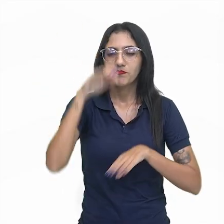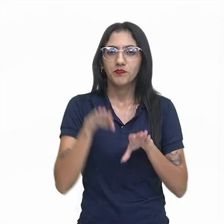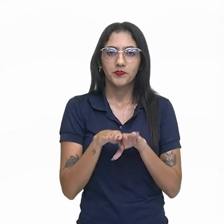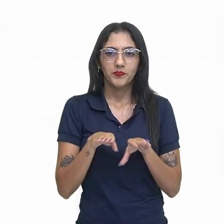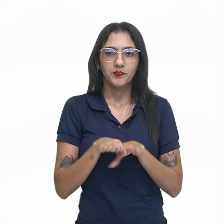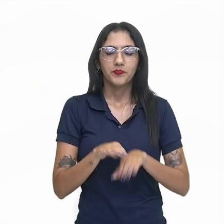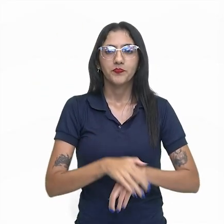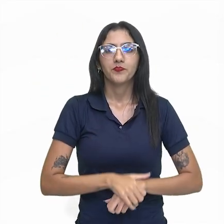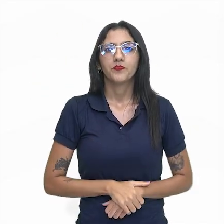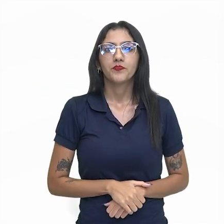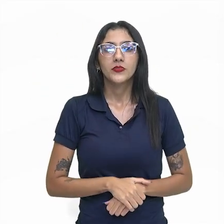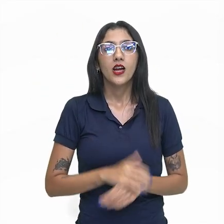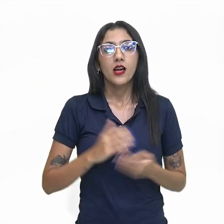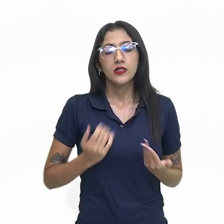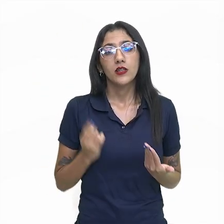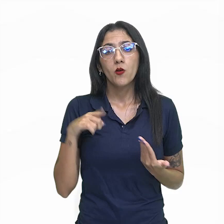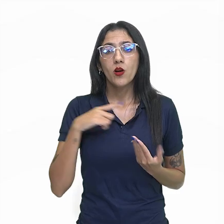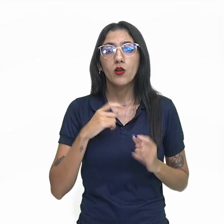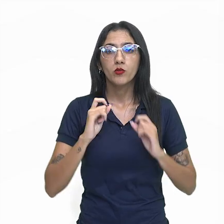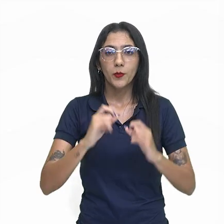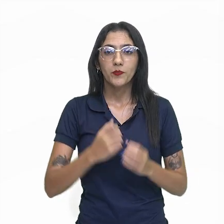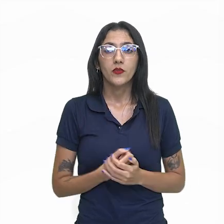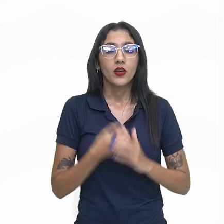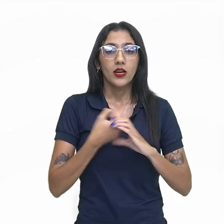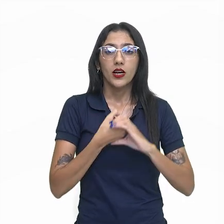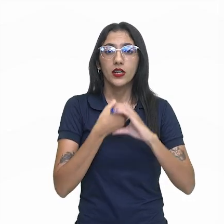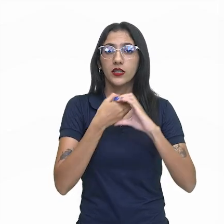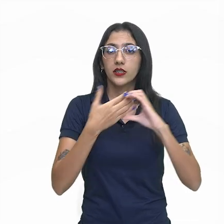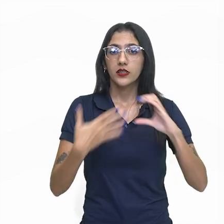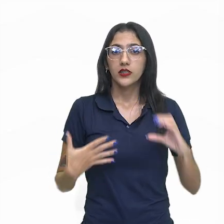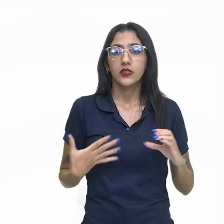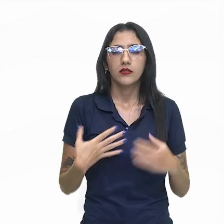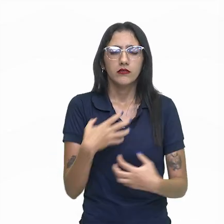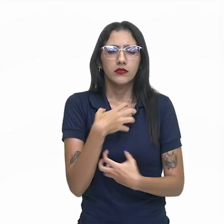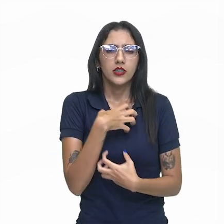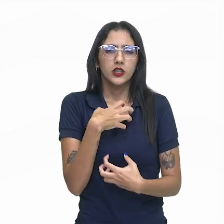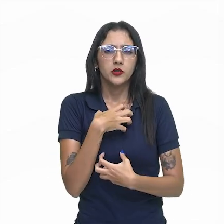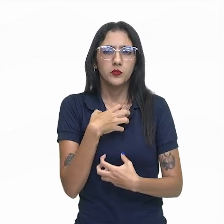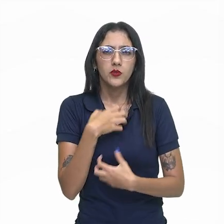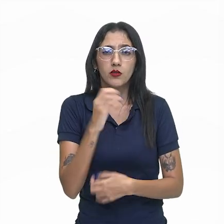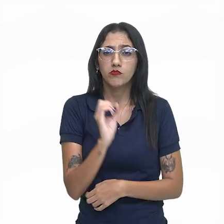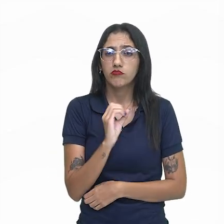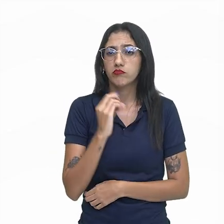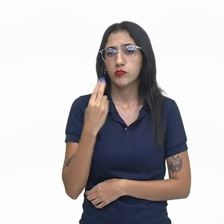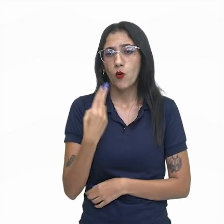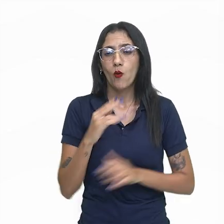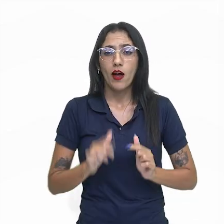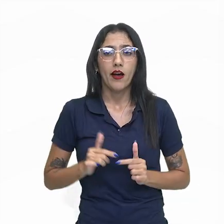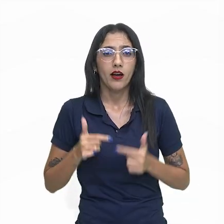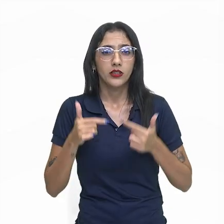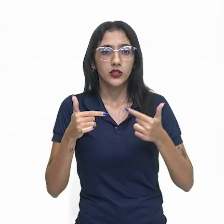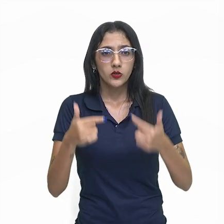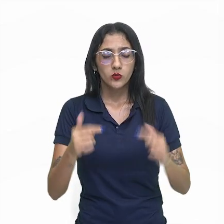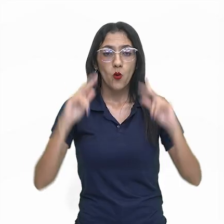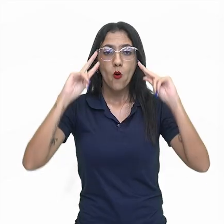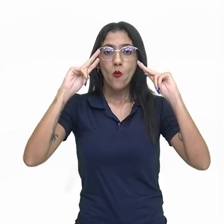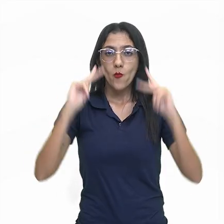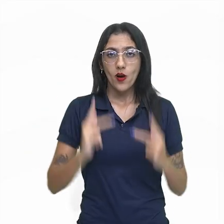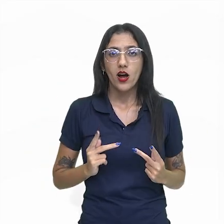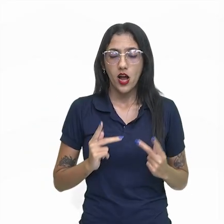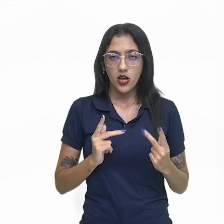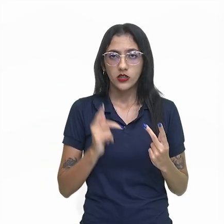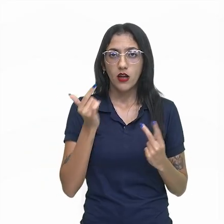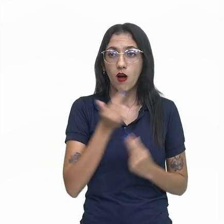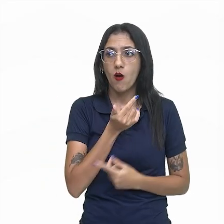personificação, né? Atribuição de características, sentimentos e atitudes